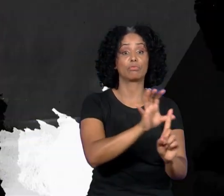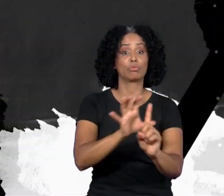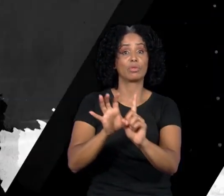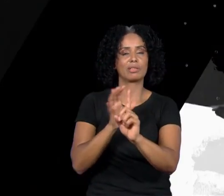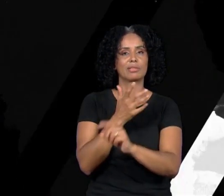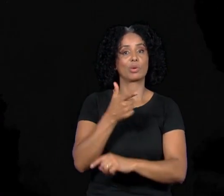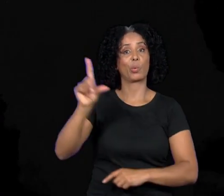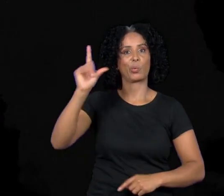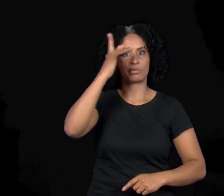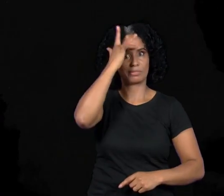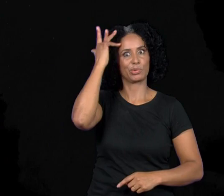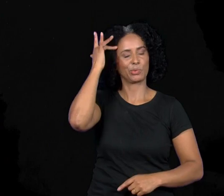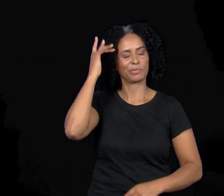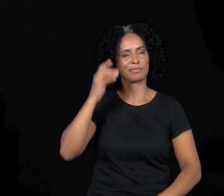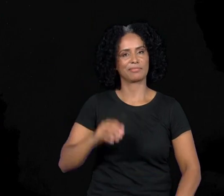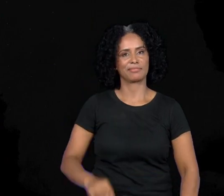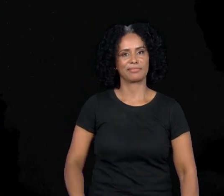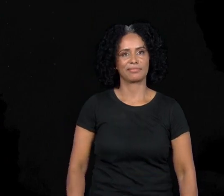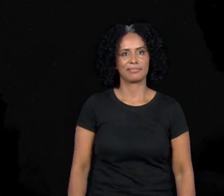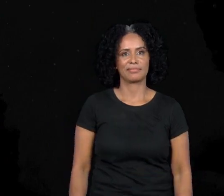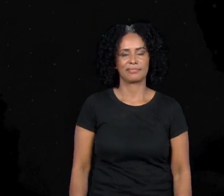maneira.